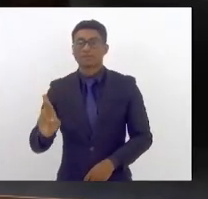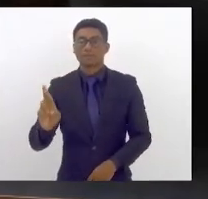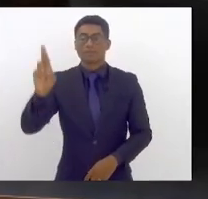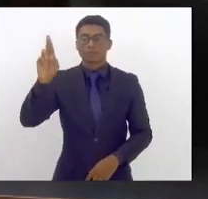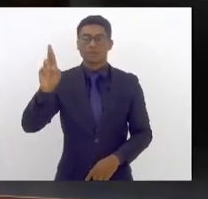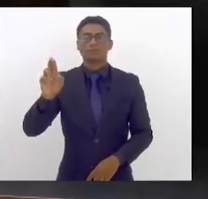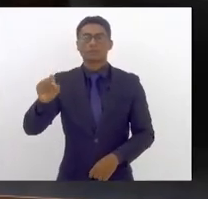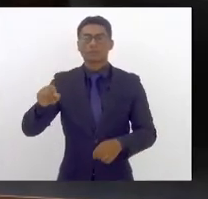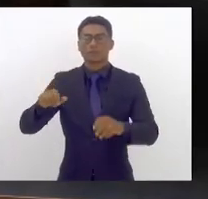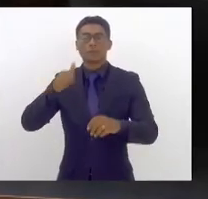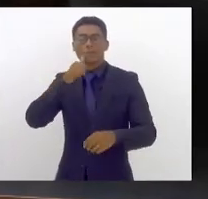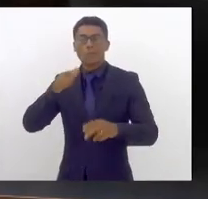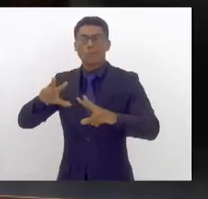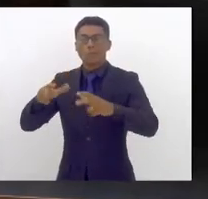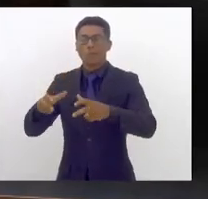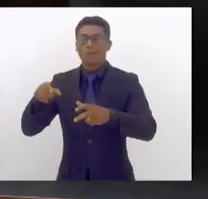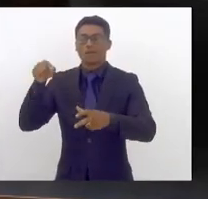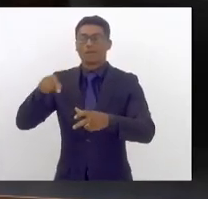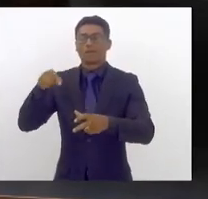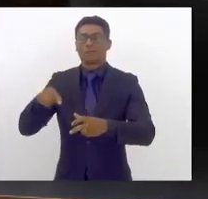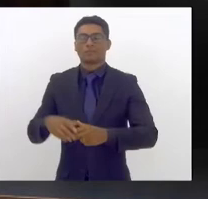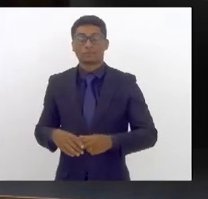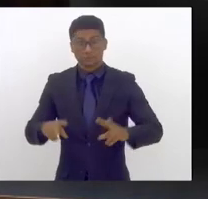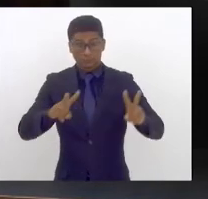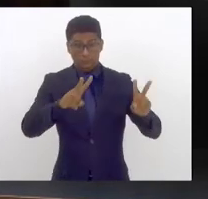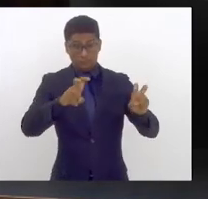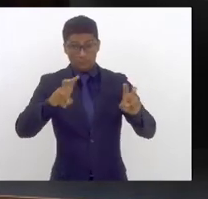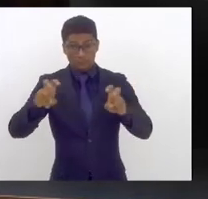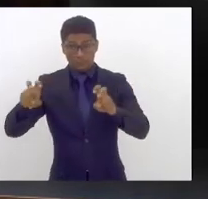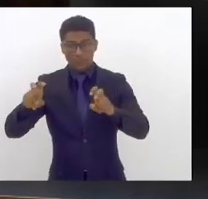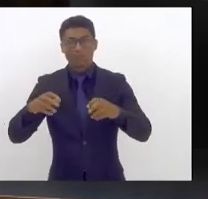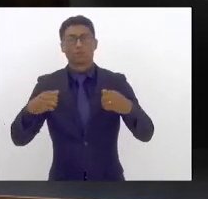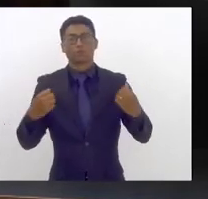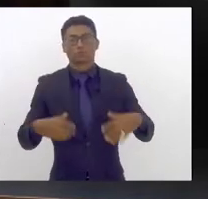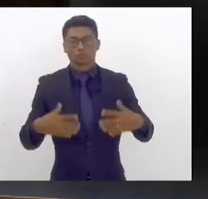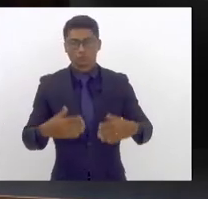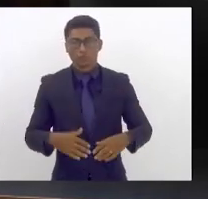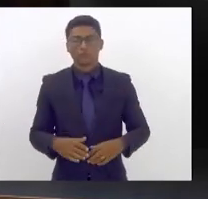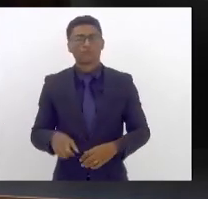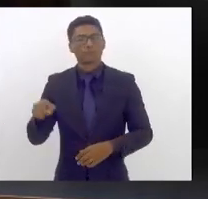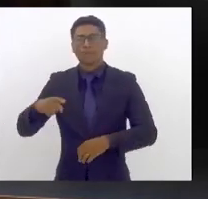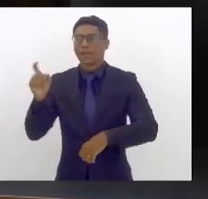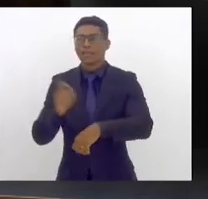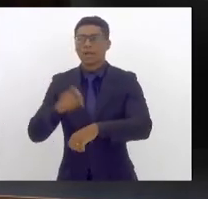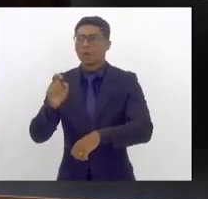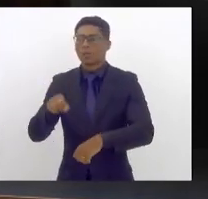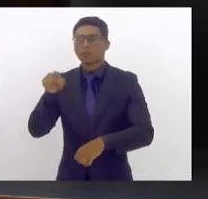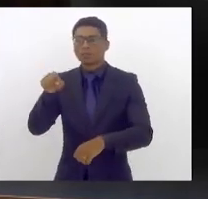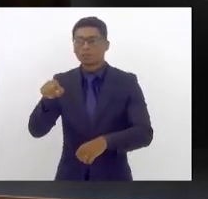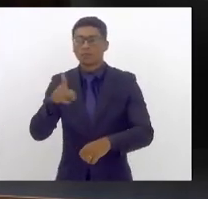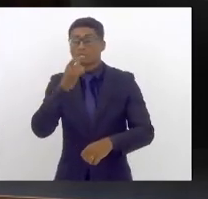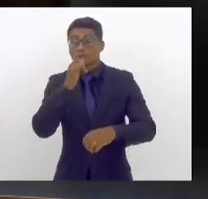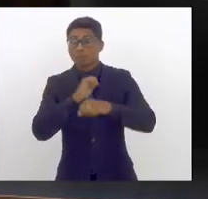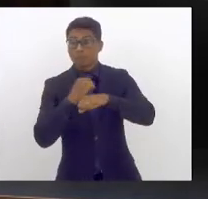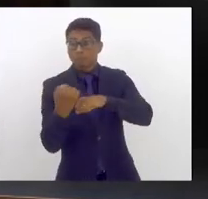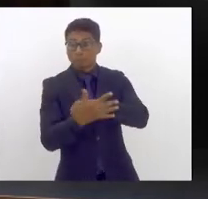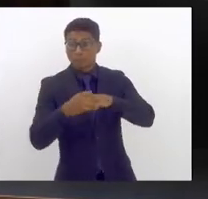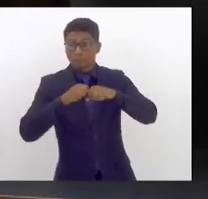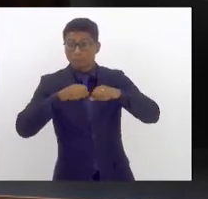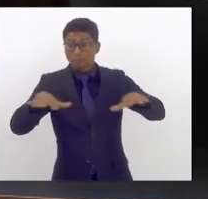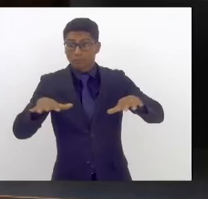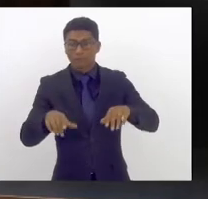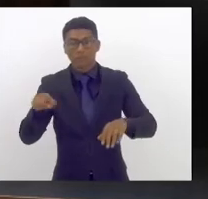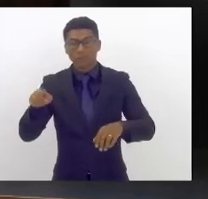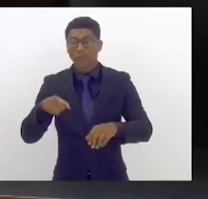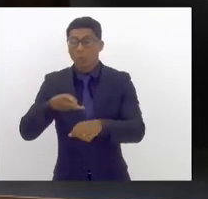comissão de mulheres muito Imbatível os temas que chegam que sempre chegaram ela na hora chamava na pandemia chamava gente via WhatsApp